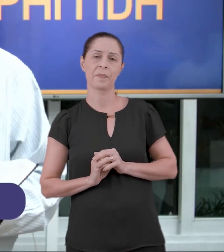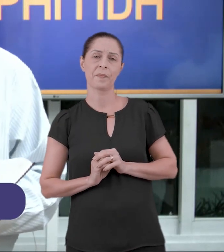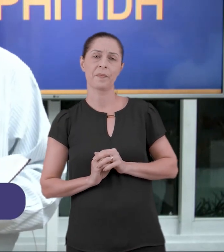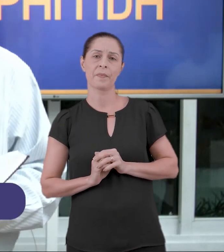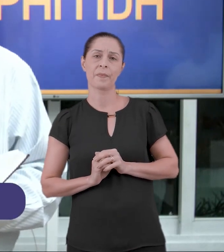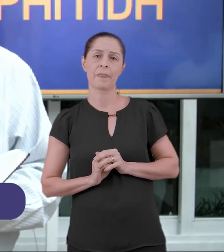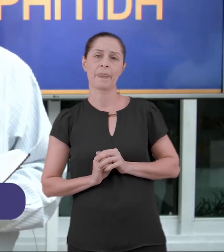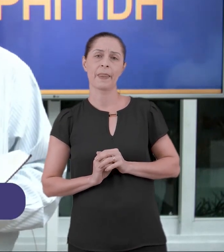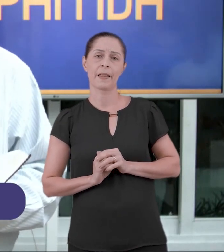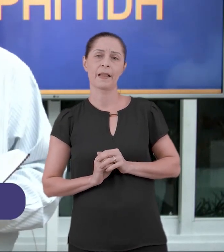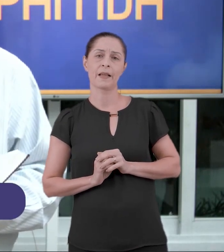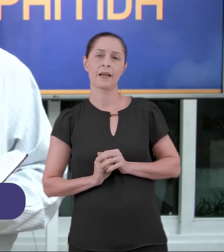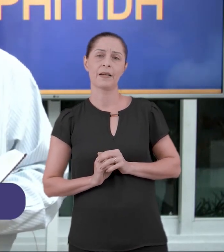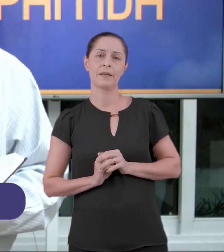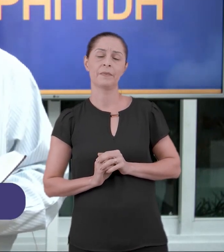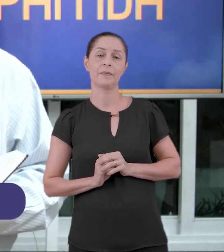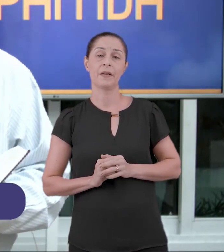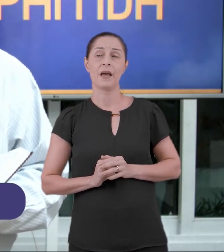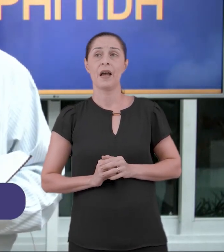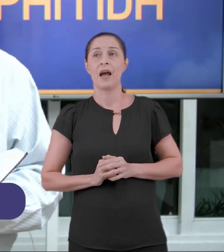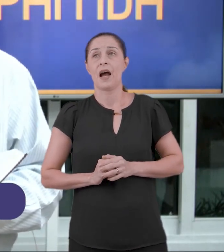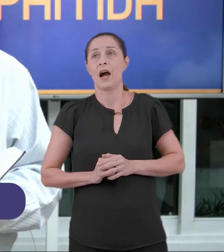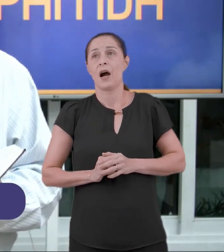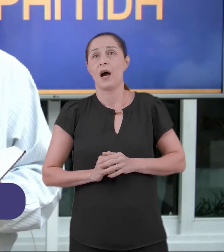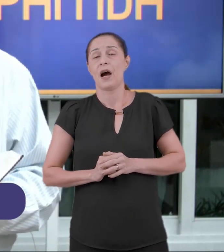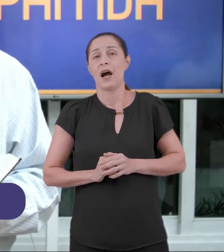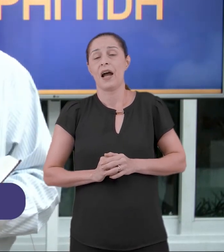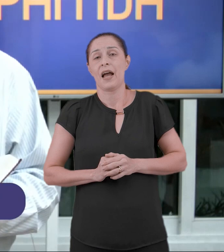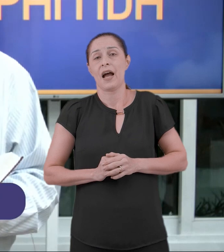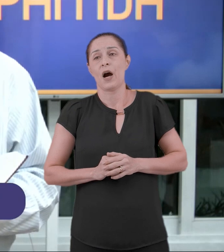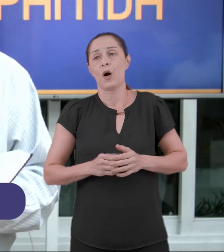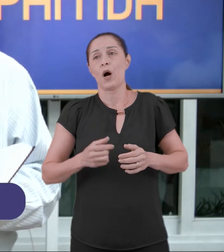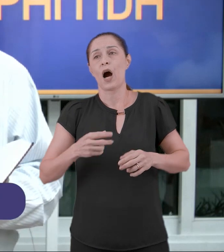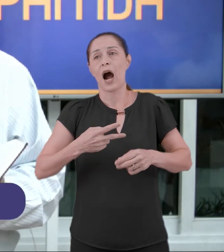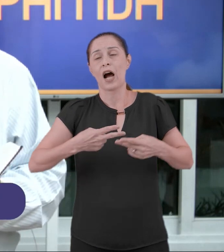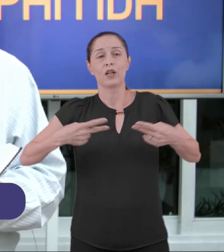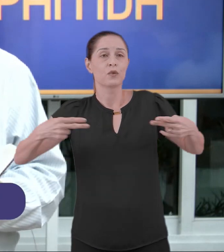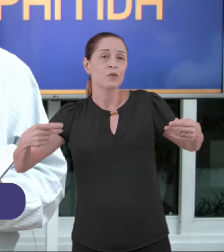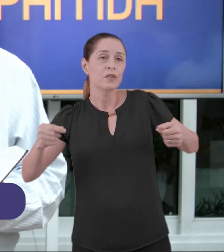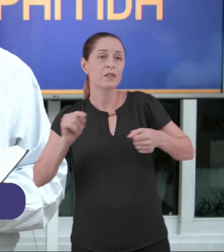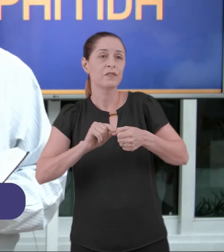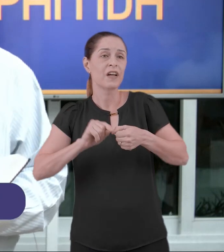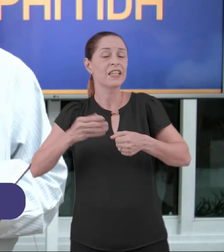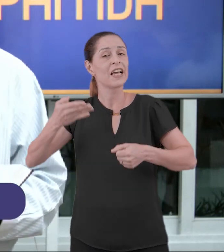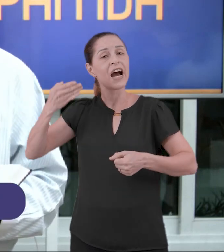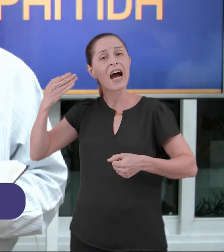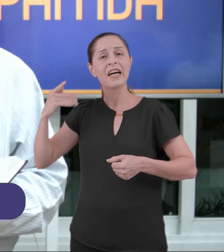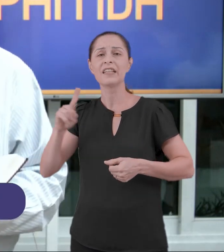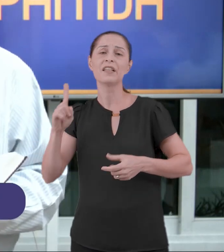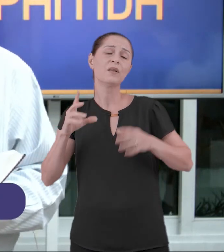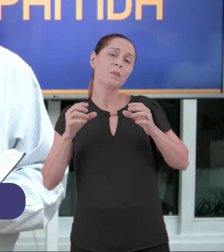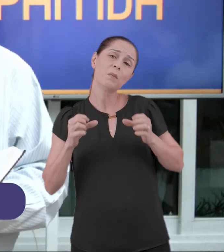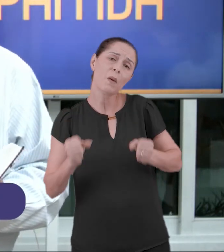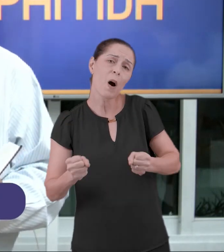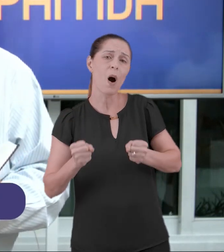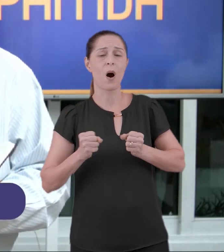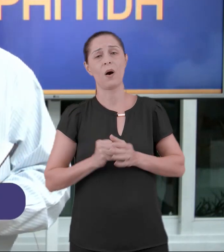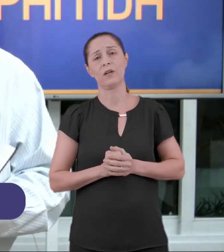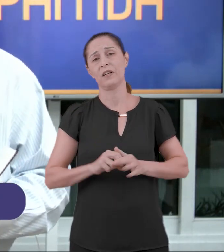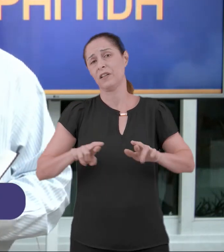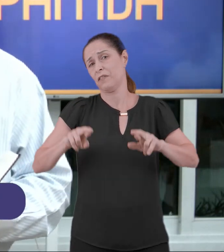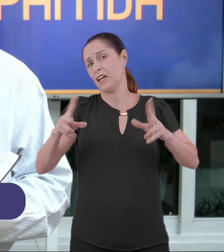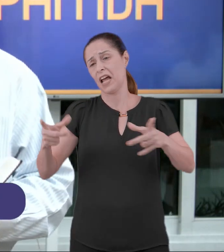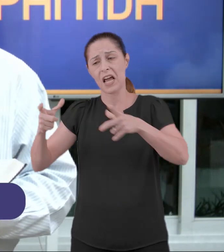algo a mais na renúncia do casal, da agenda do casal, das atividades. E